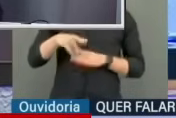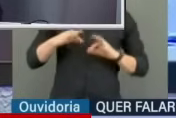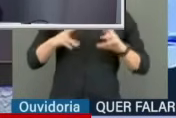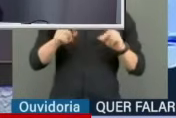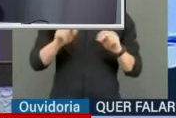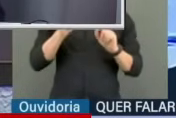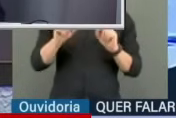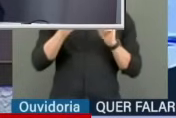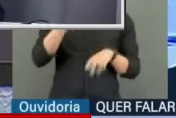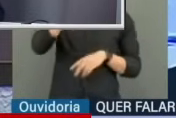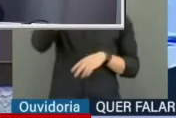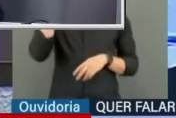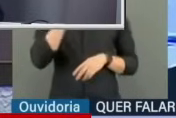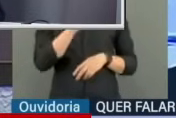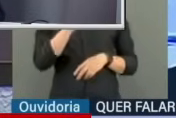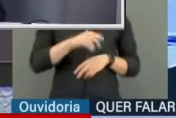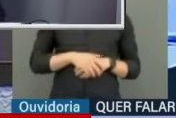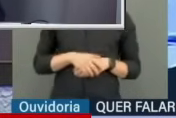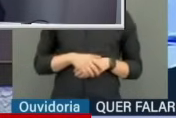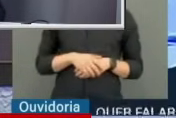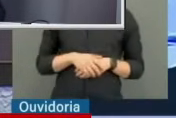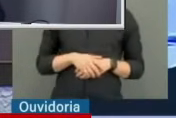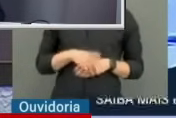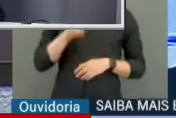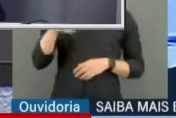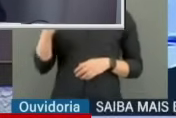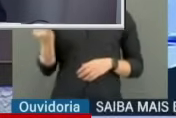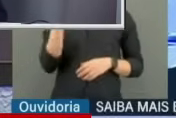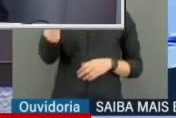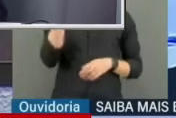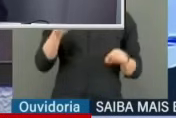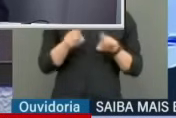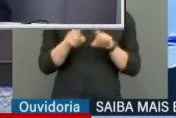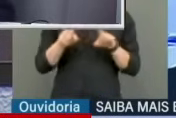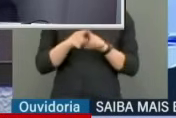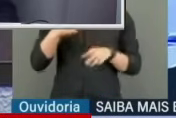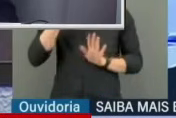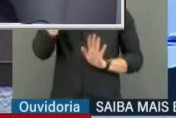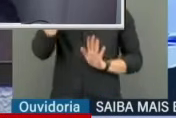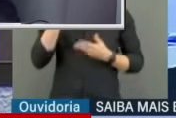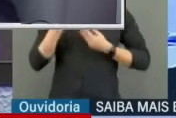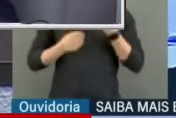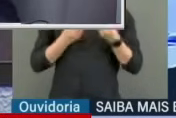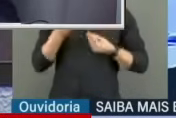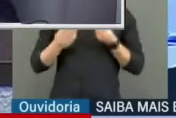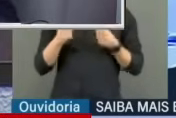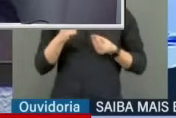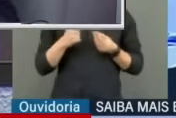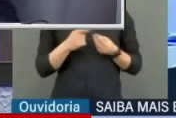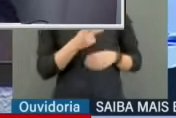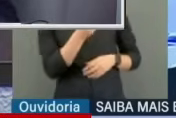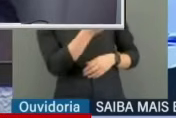têm a maioria e se ausentam do plenário e deixam a coisa rolar. Esse depoimento do